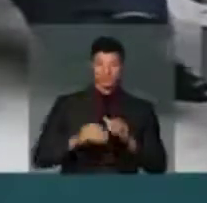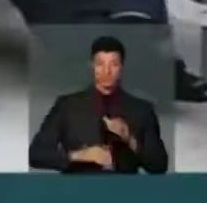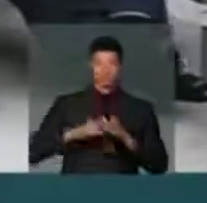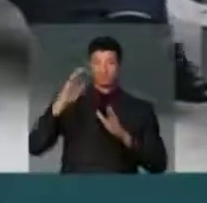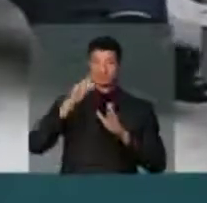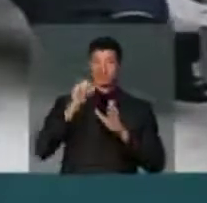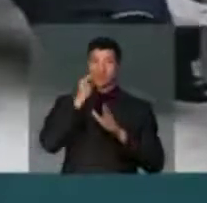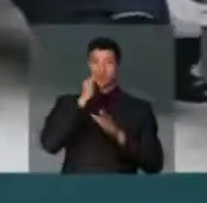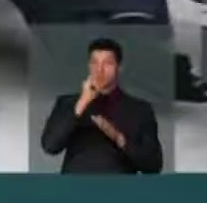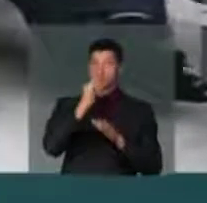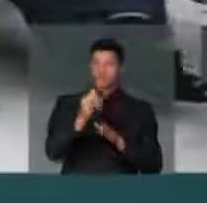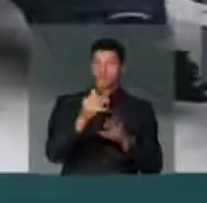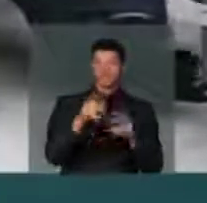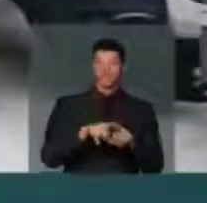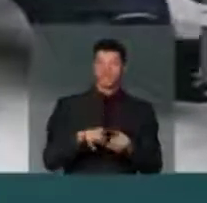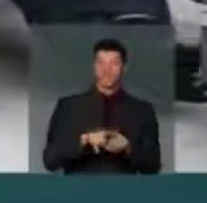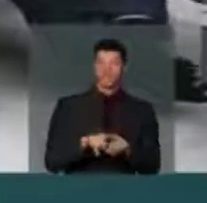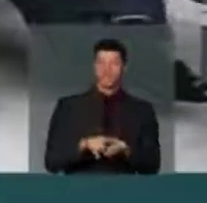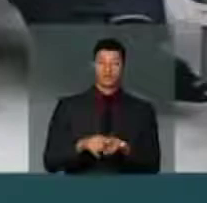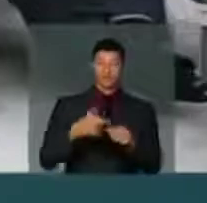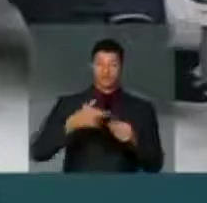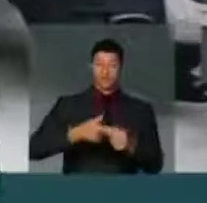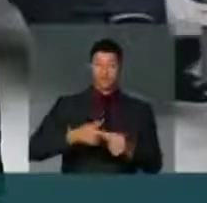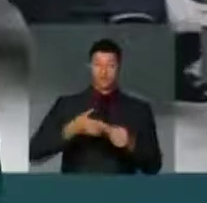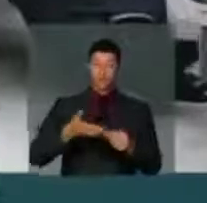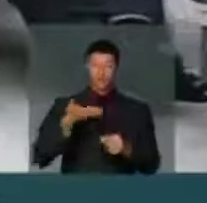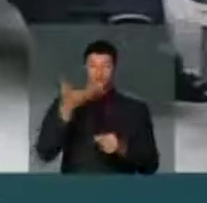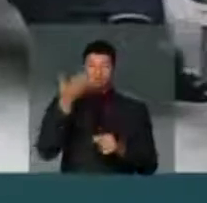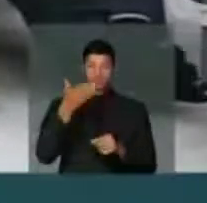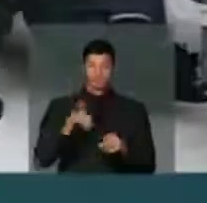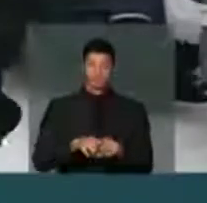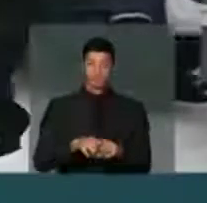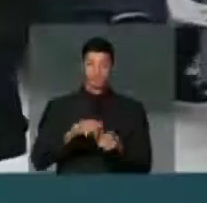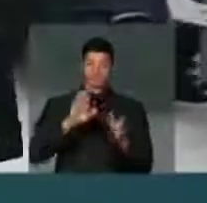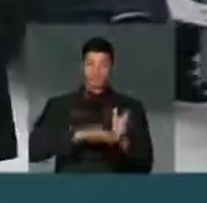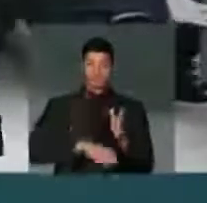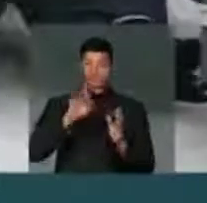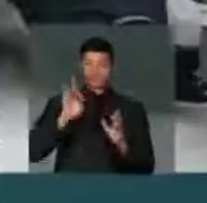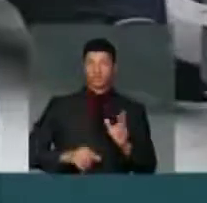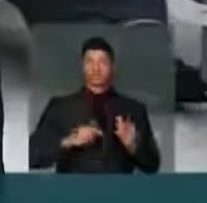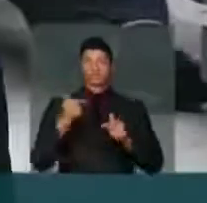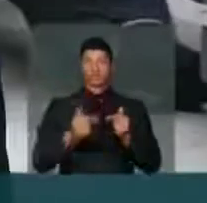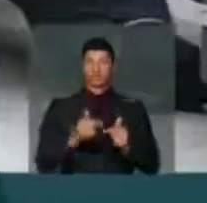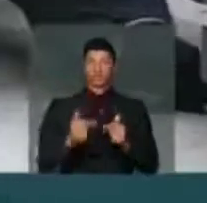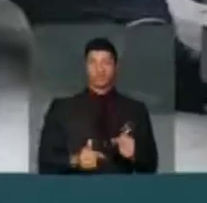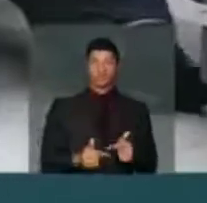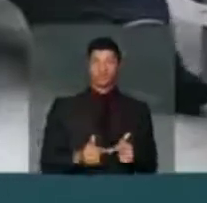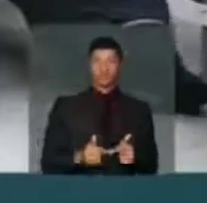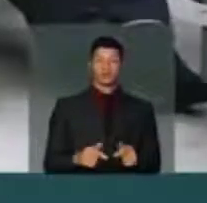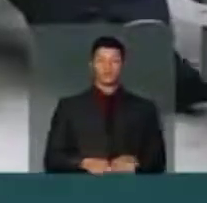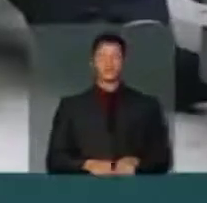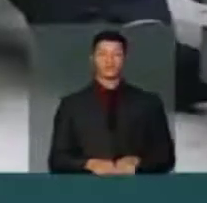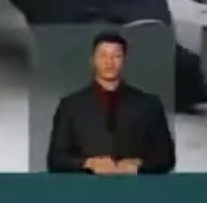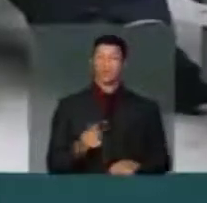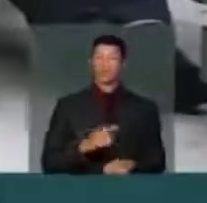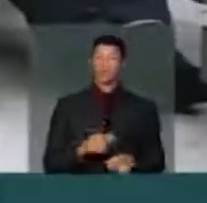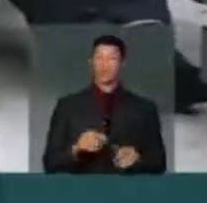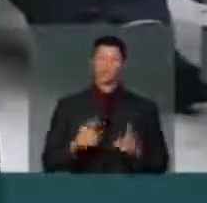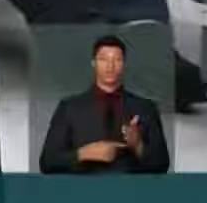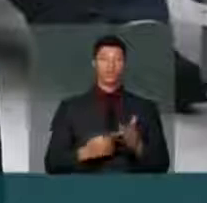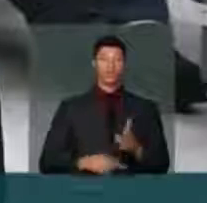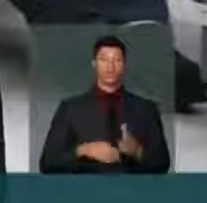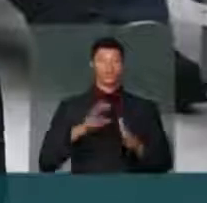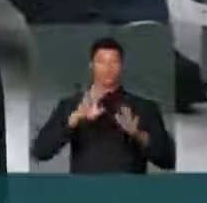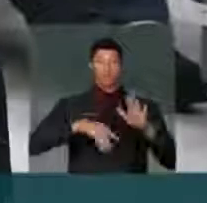da luz, aumento dos combustíveis, retirada dos direitos trabalhistas, a não correção da tabela